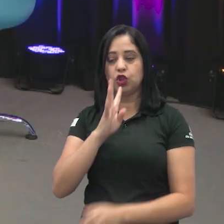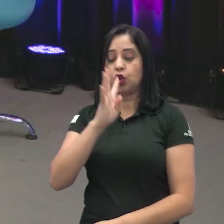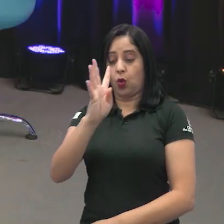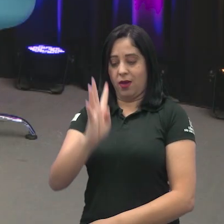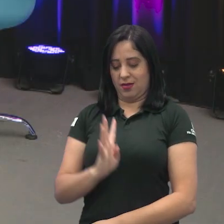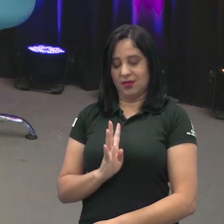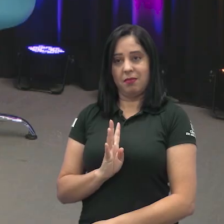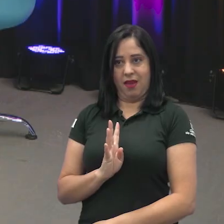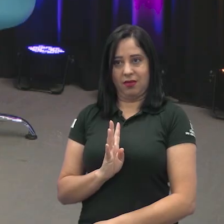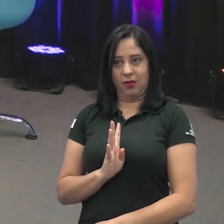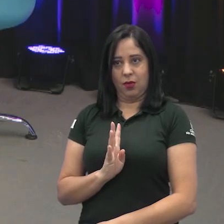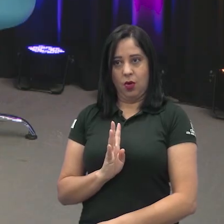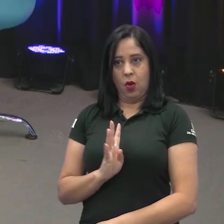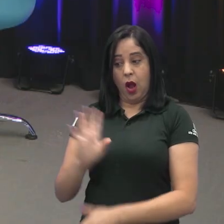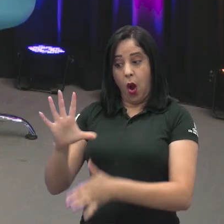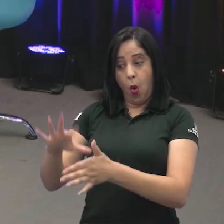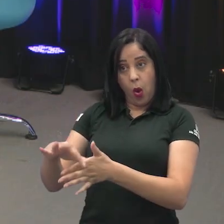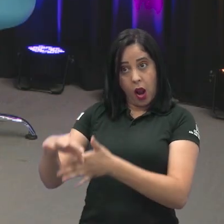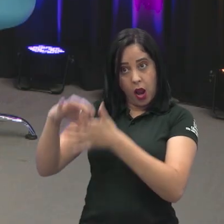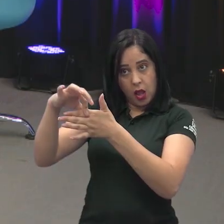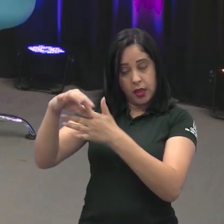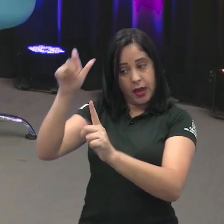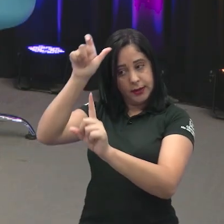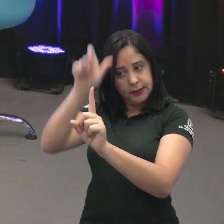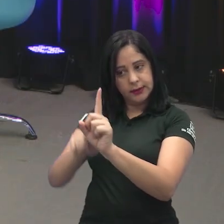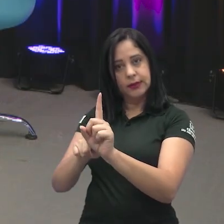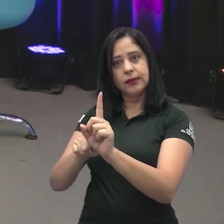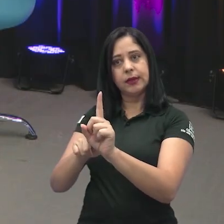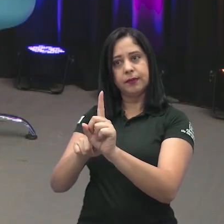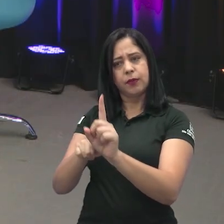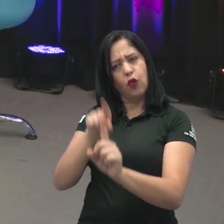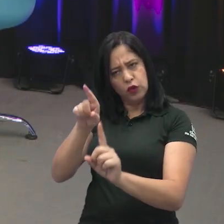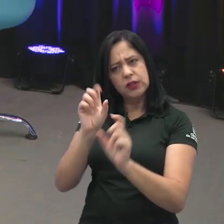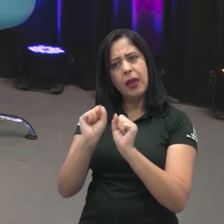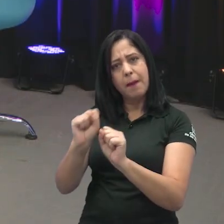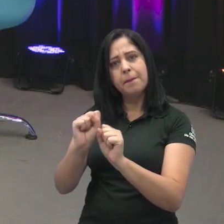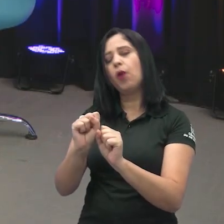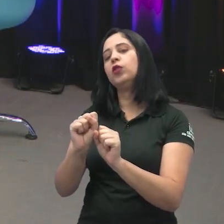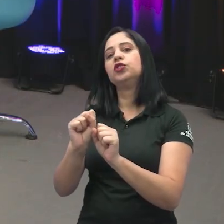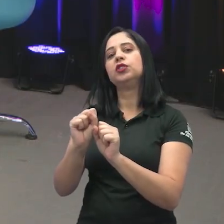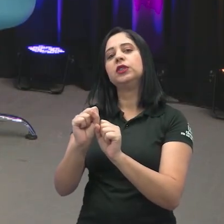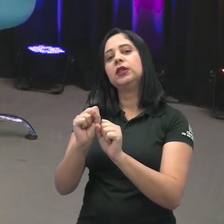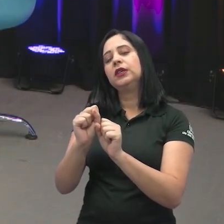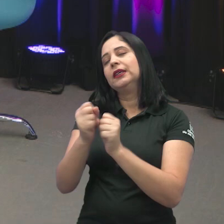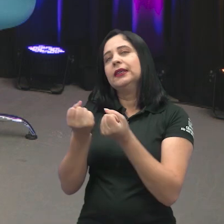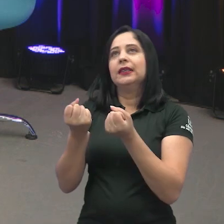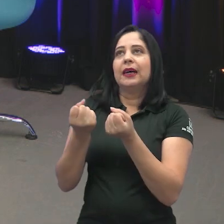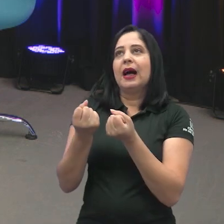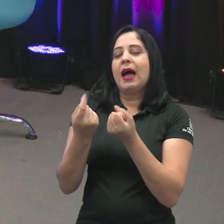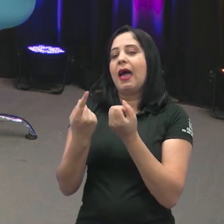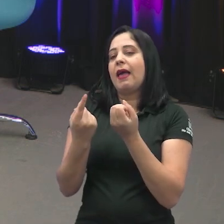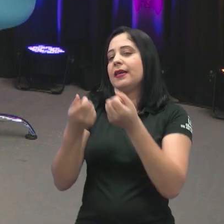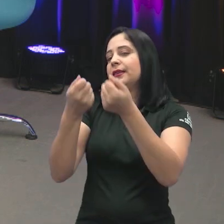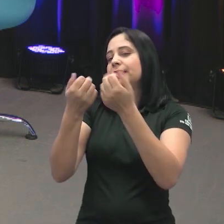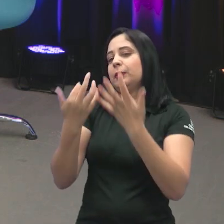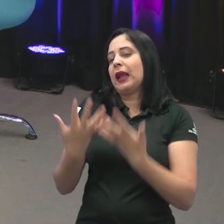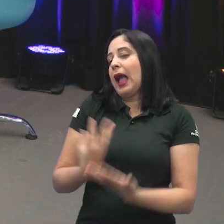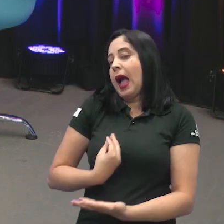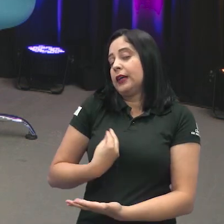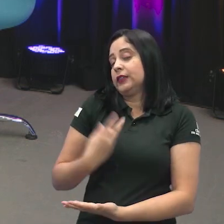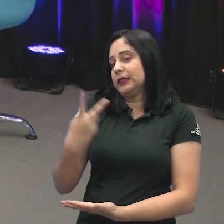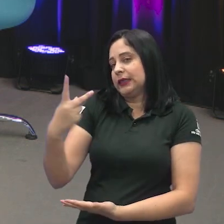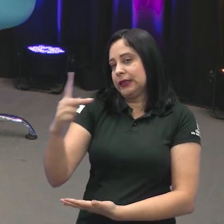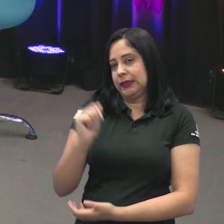de liderança, a gente quer que você traga um pouco da sua pessoa, do seu desenvolvimento para dentro dessa empresa. Porque a gente acredita